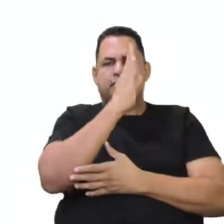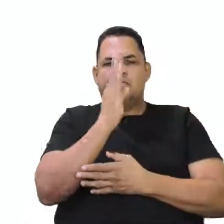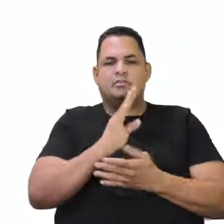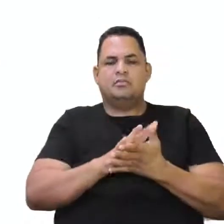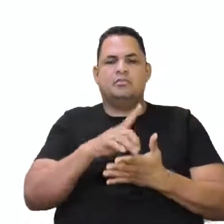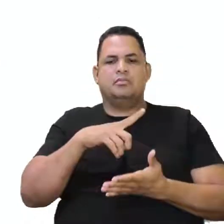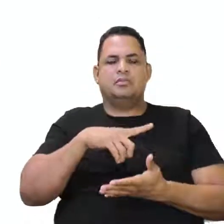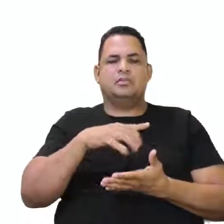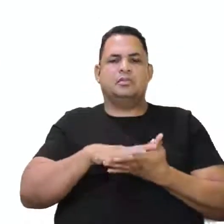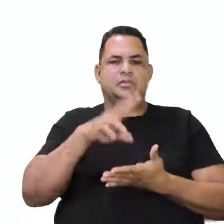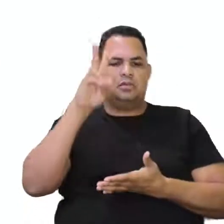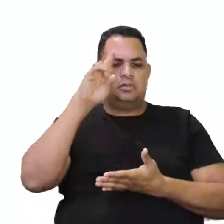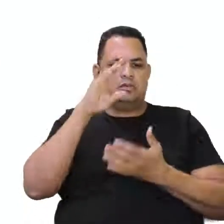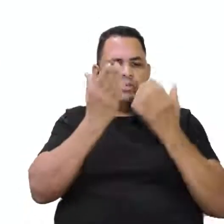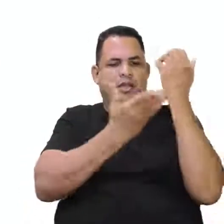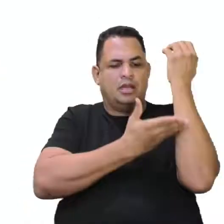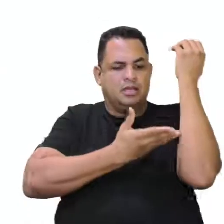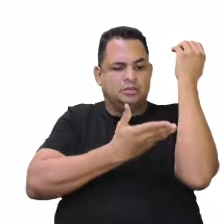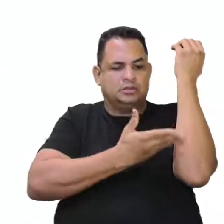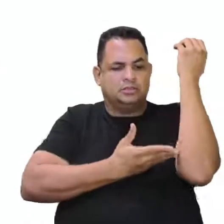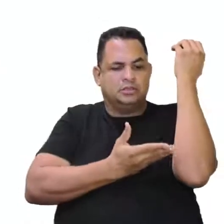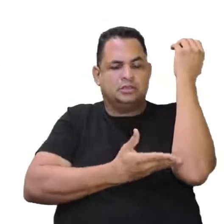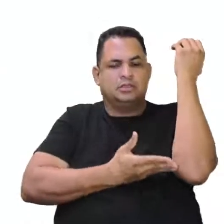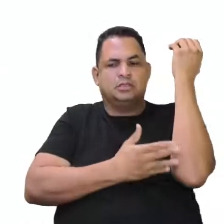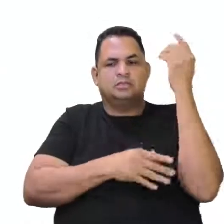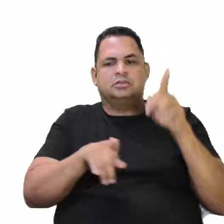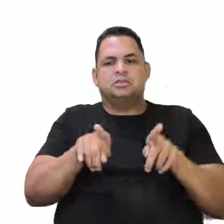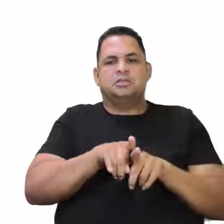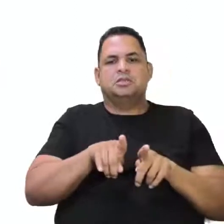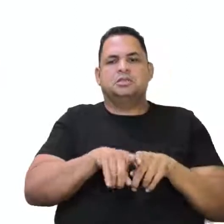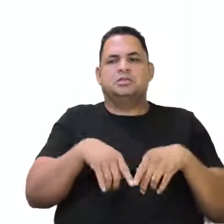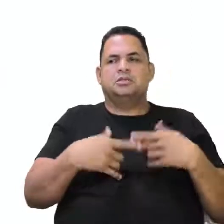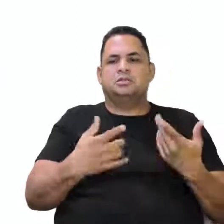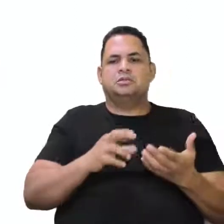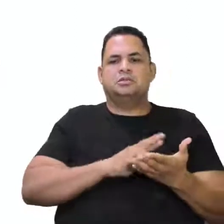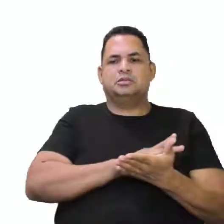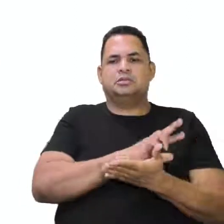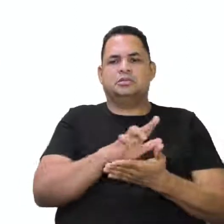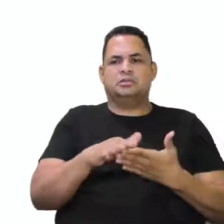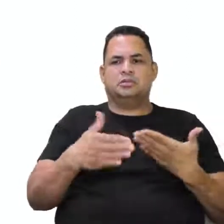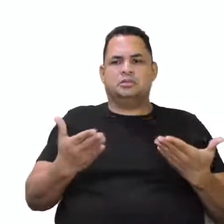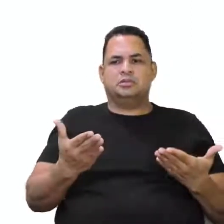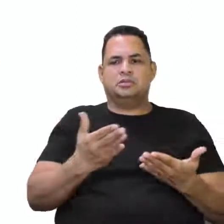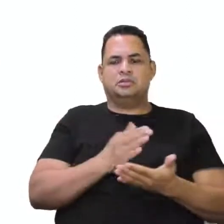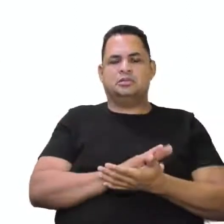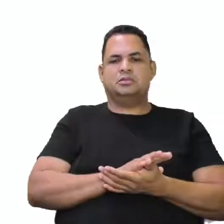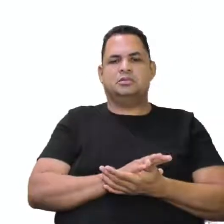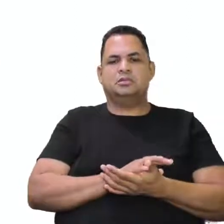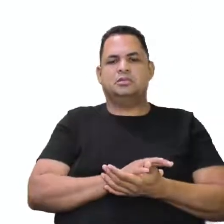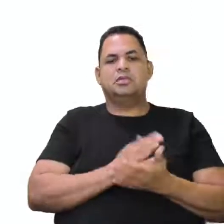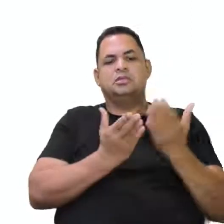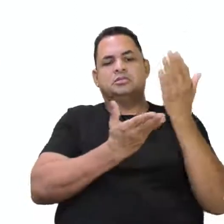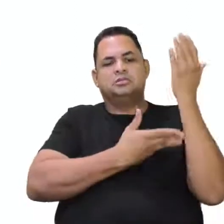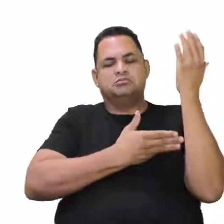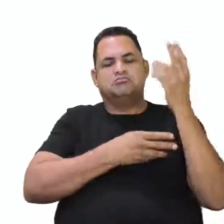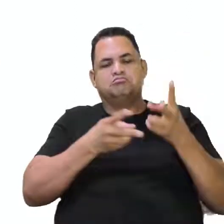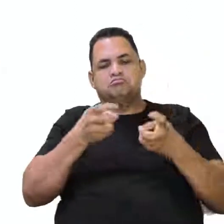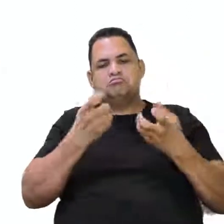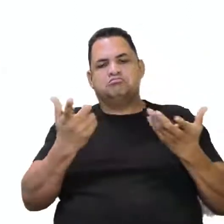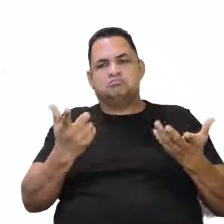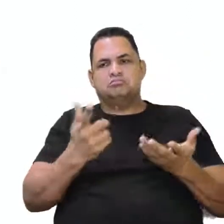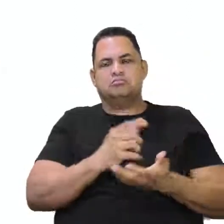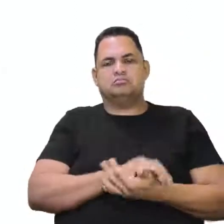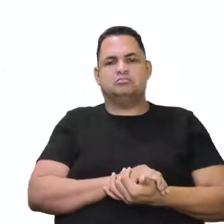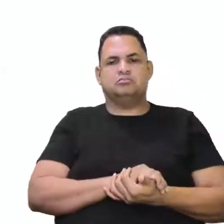Aí a gente vai lembrar também das seringueiras, não é? Tanta coisa, gente, a extração da borracha,